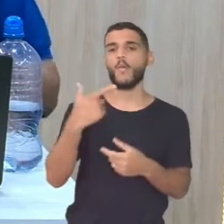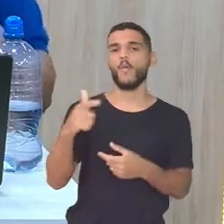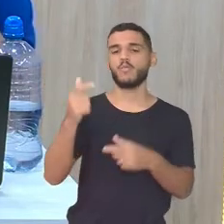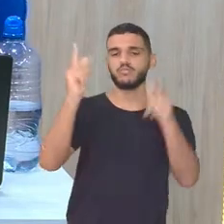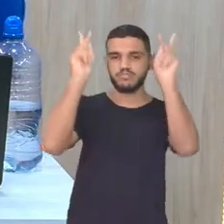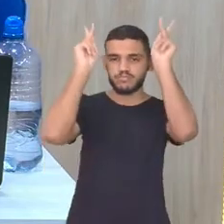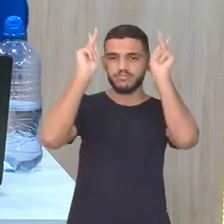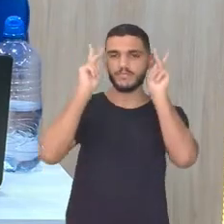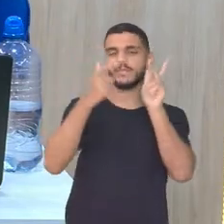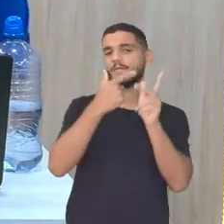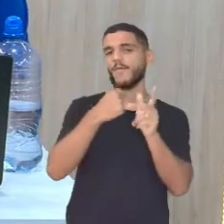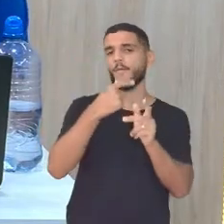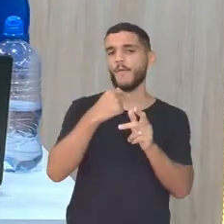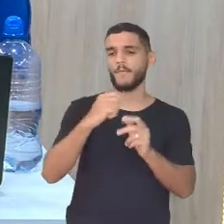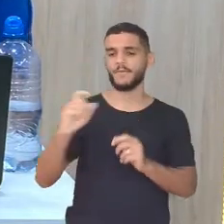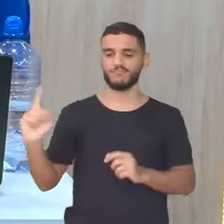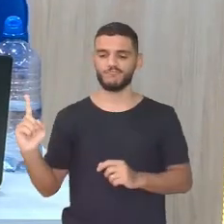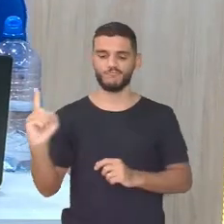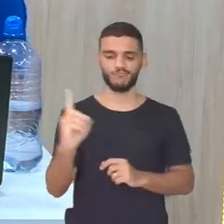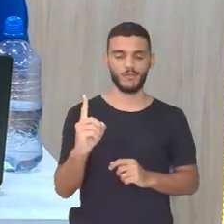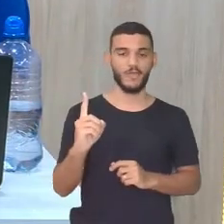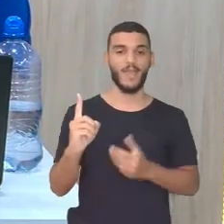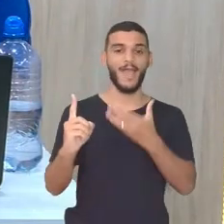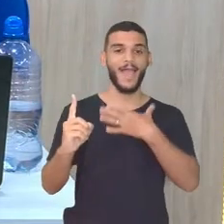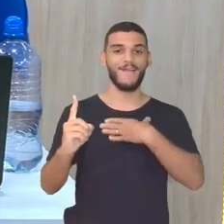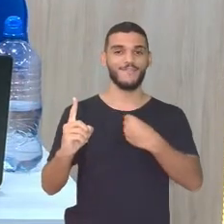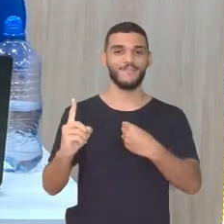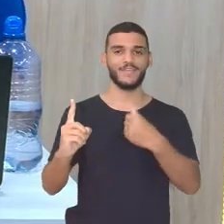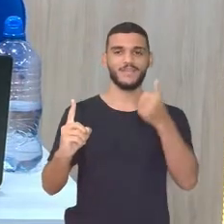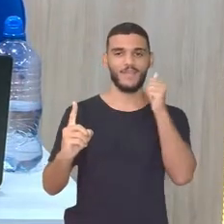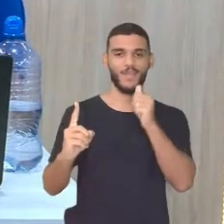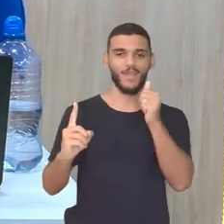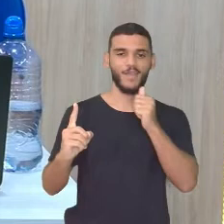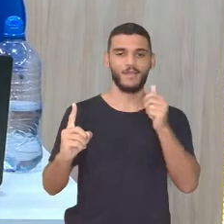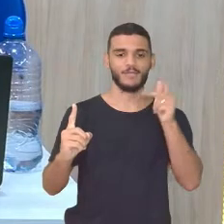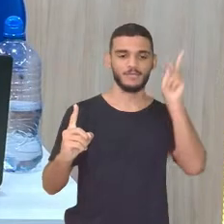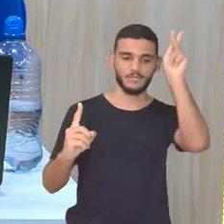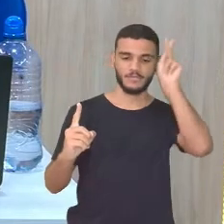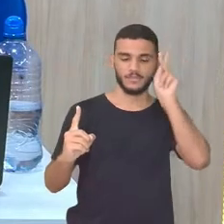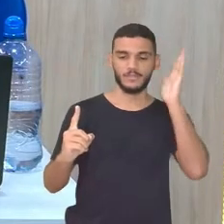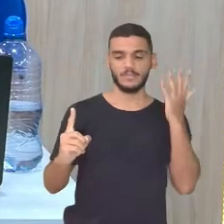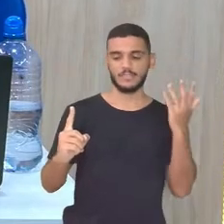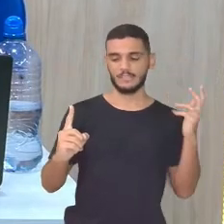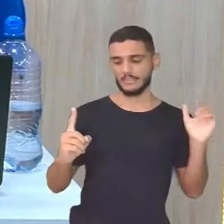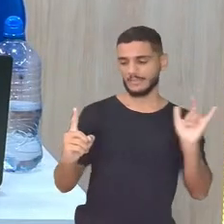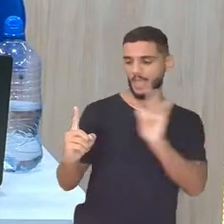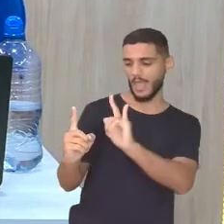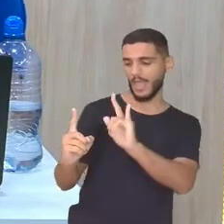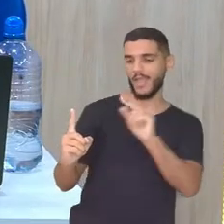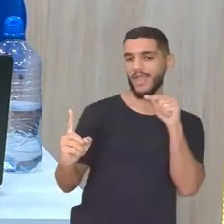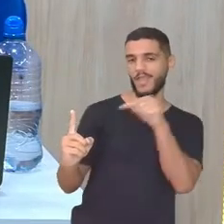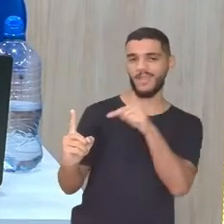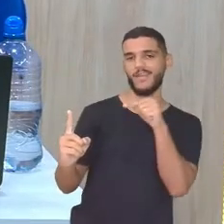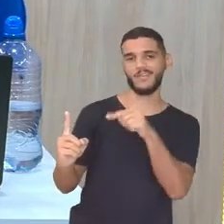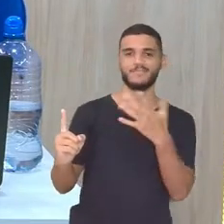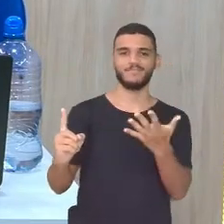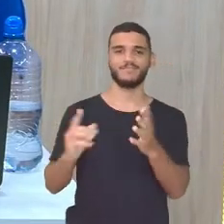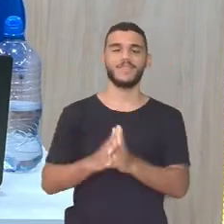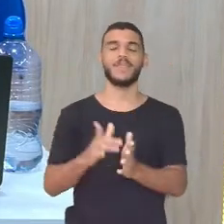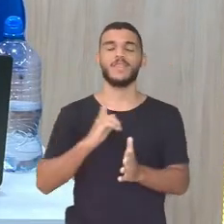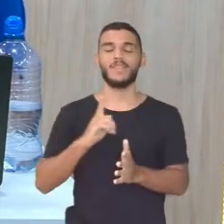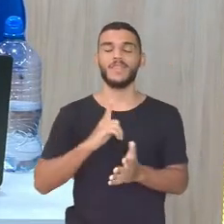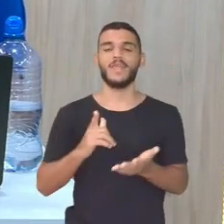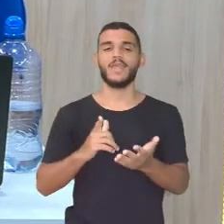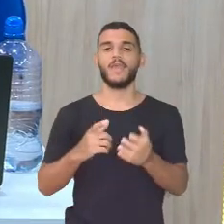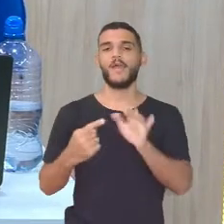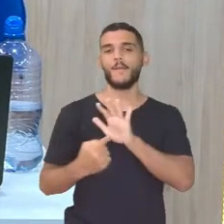o início do texto, que é onde normalmente na narrativa acontece a apresentação das personagens, a apresentação de um tempo, de um espaço, embora aí a